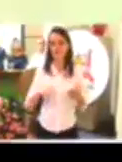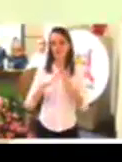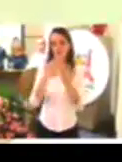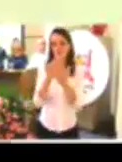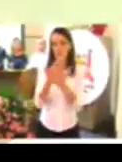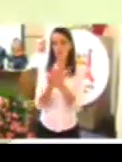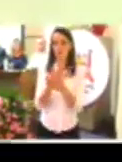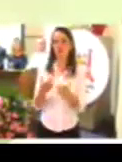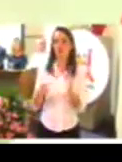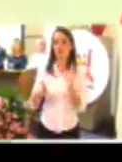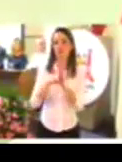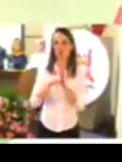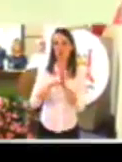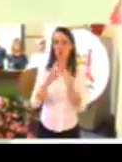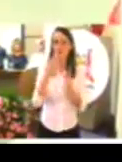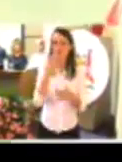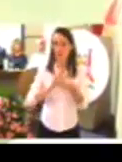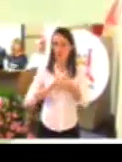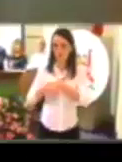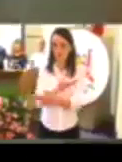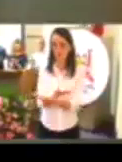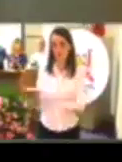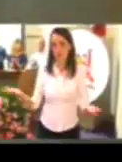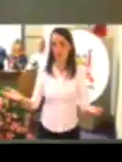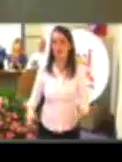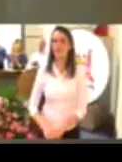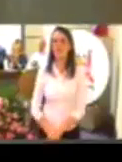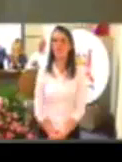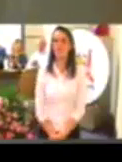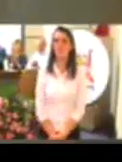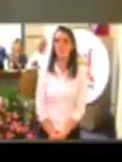bem-vinda à Escola do Legislativo. Uma boa noite a todos.